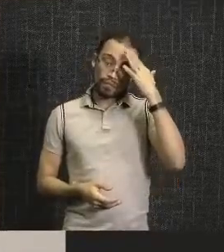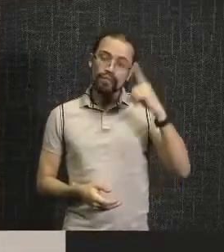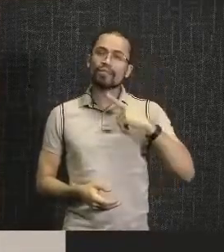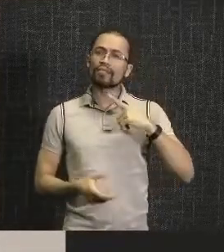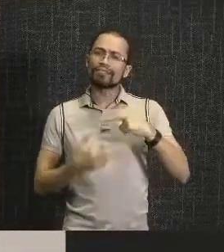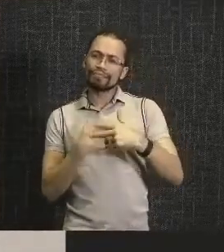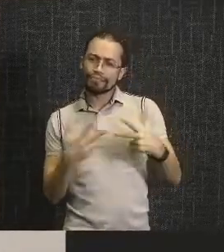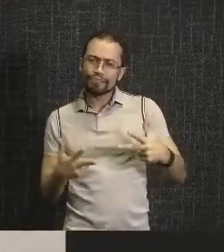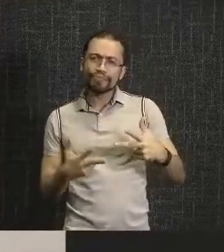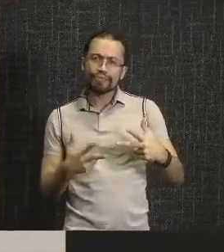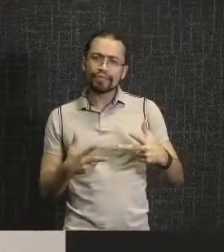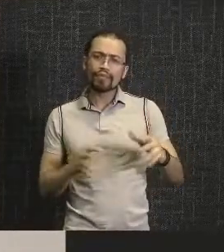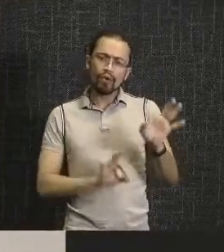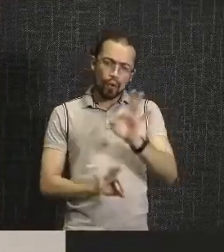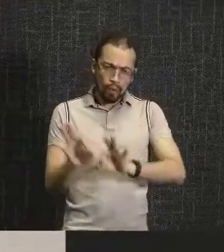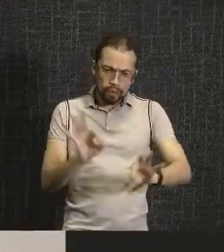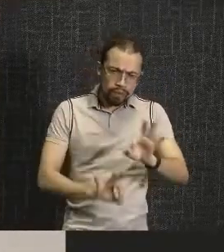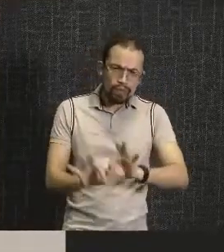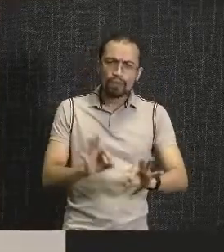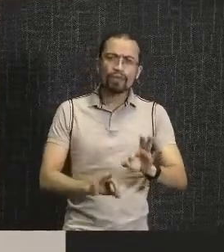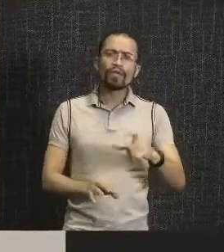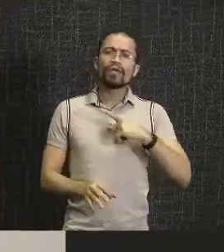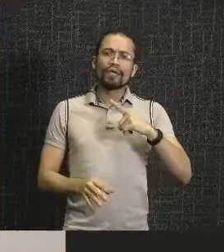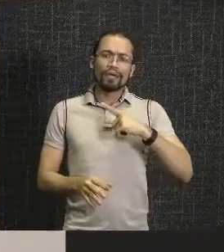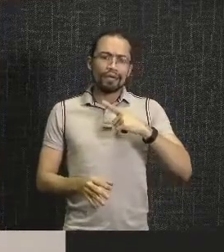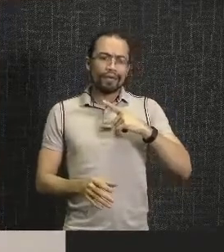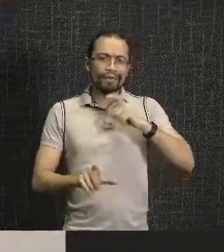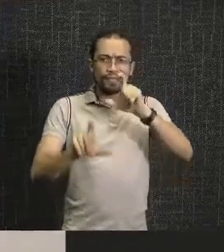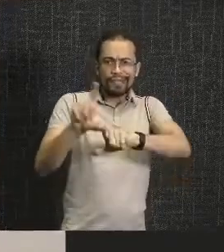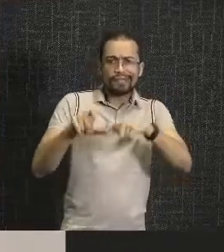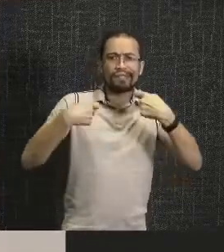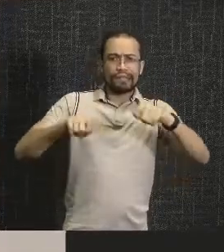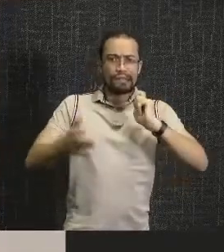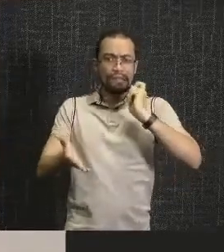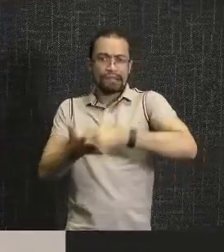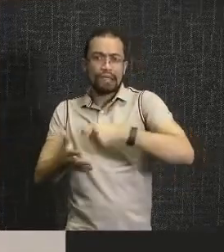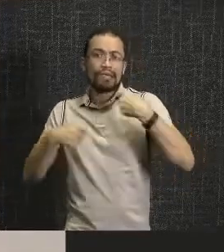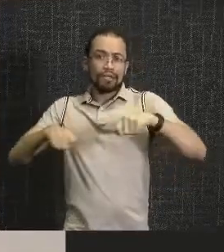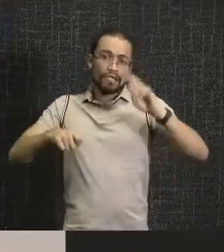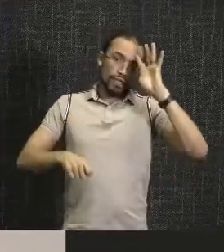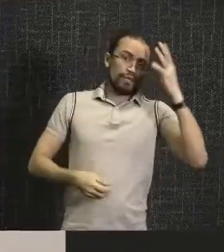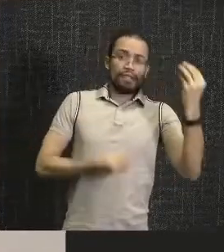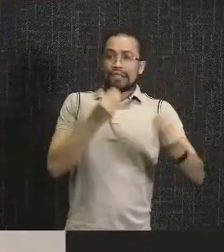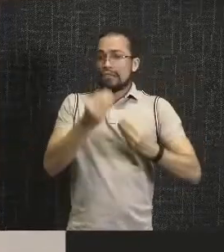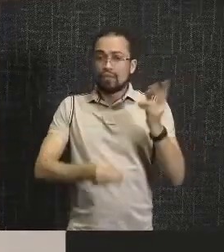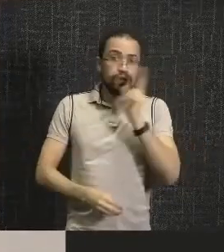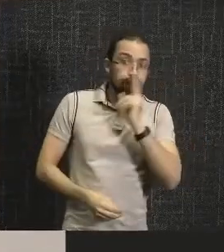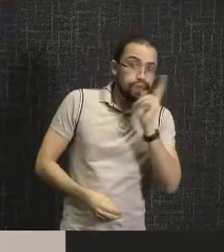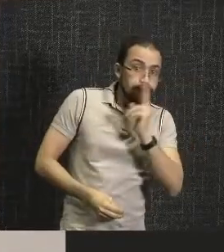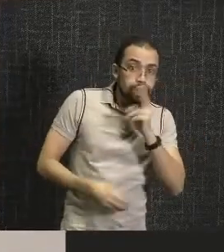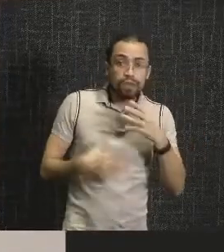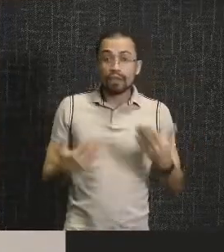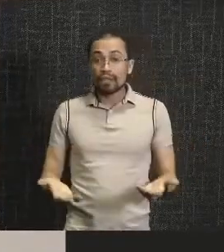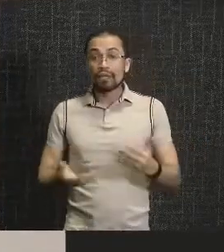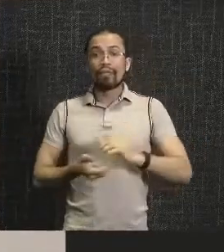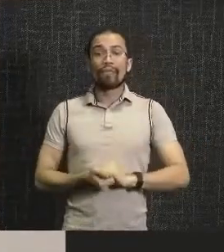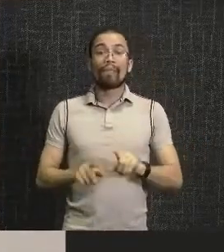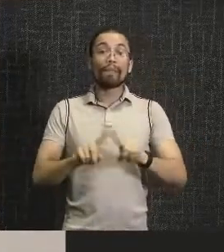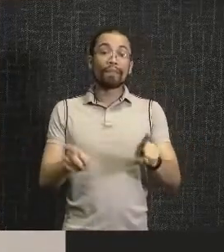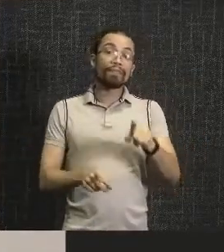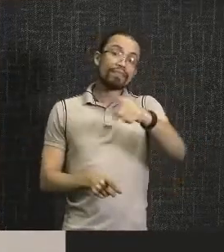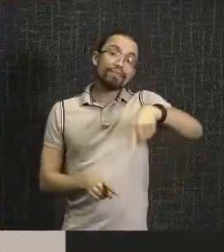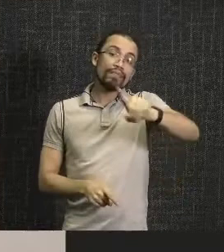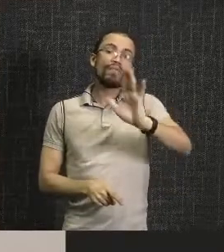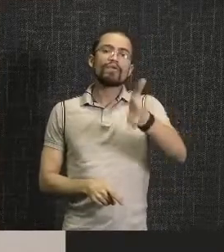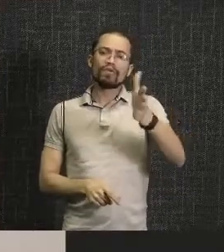operando, ele está rodando, você tem conta para pagar, você tem que dar seus pulos ali, você tem que resolver seus problemas, mas você sabe